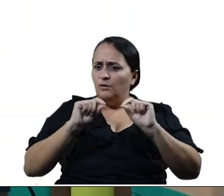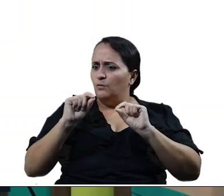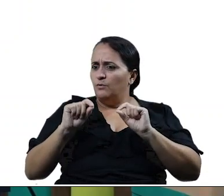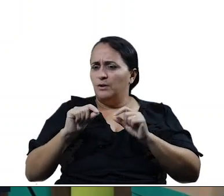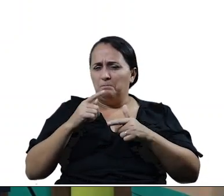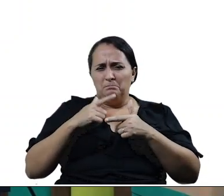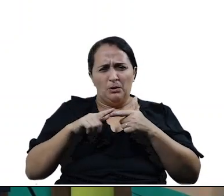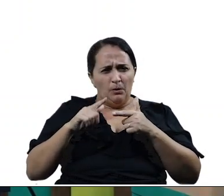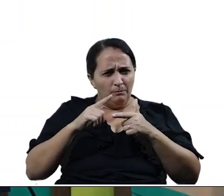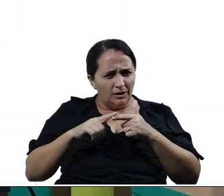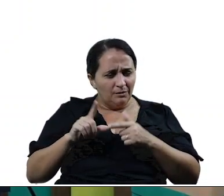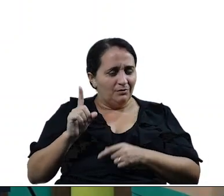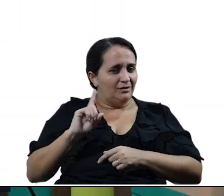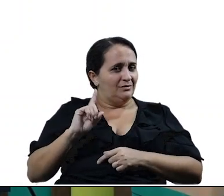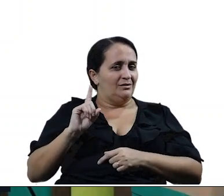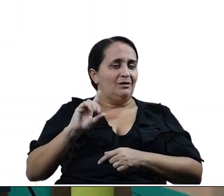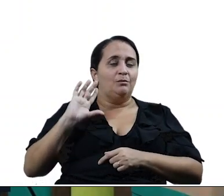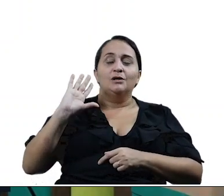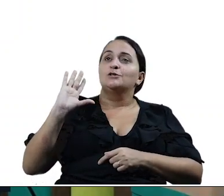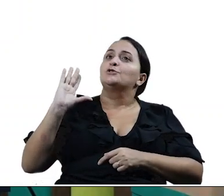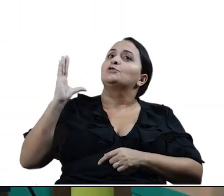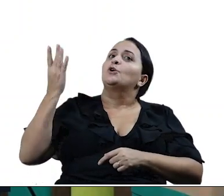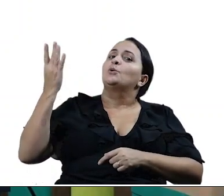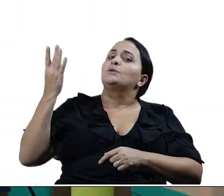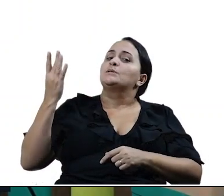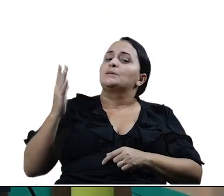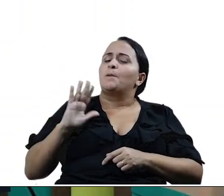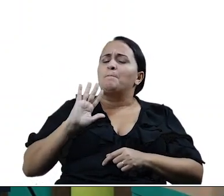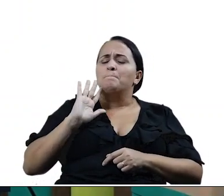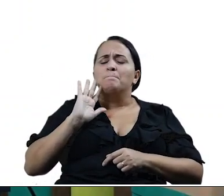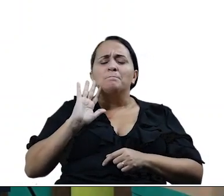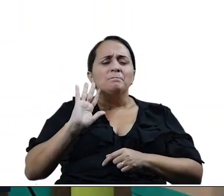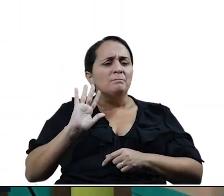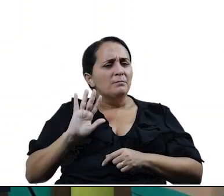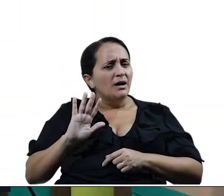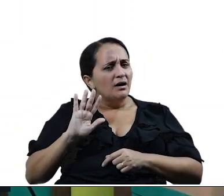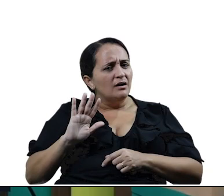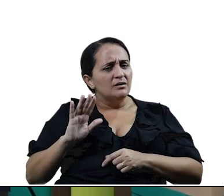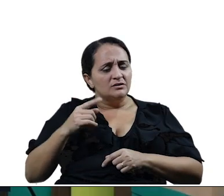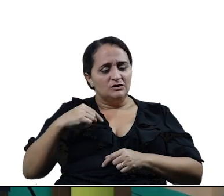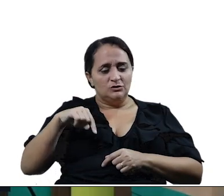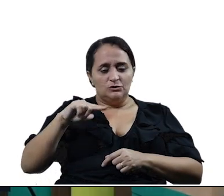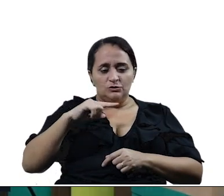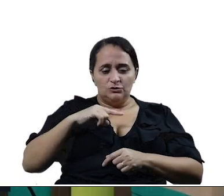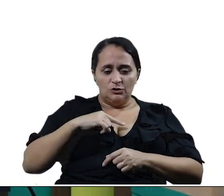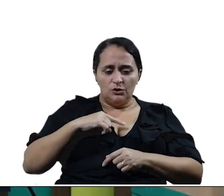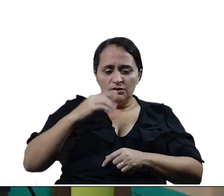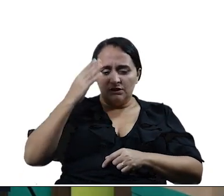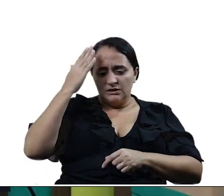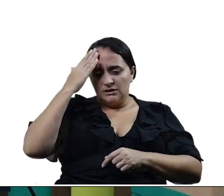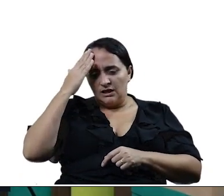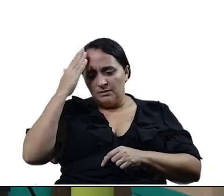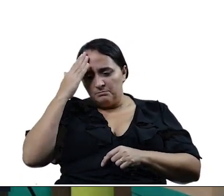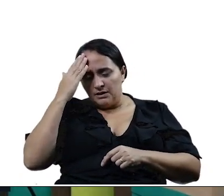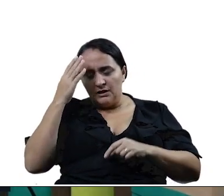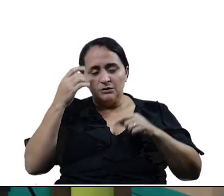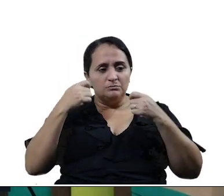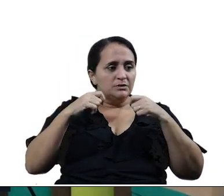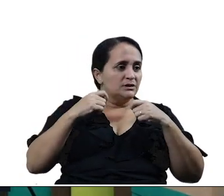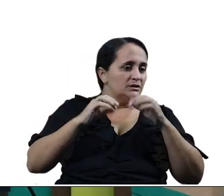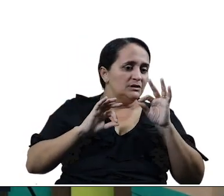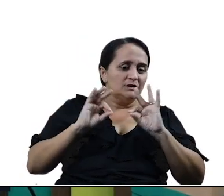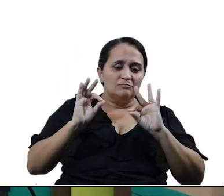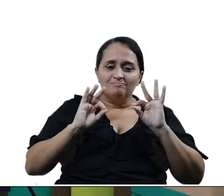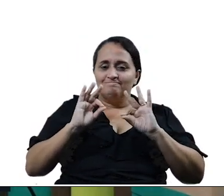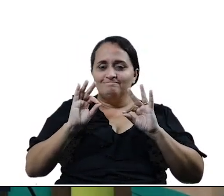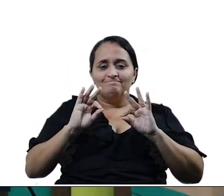a solução, mas como no nosso caso aqui, a gente está precisando resolver